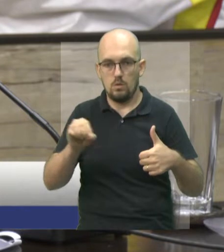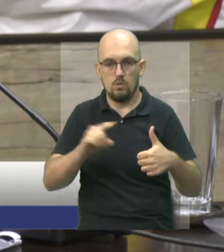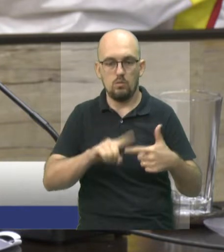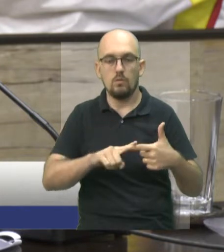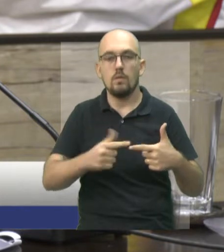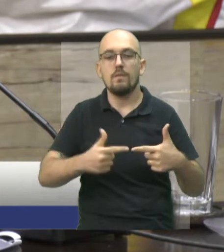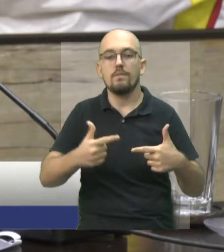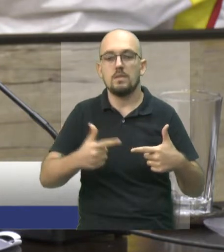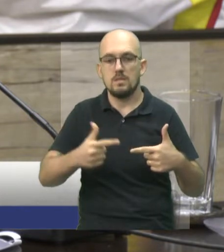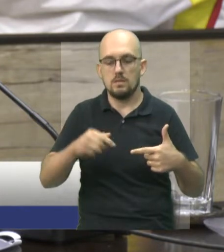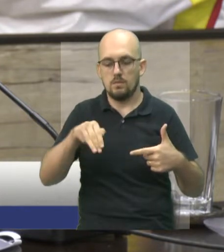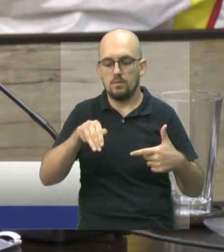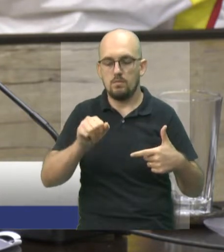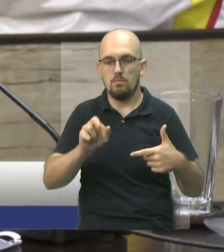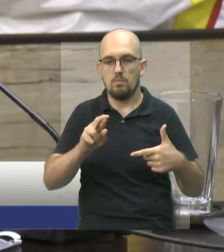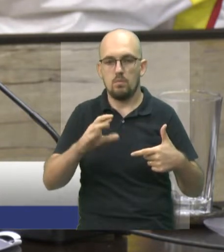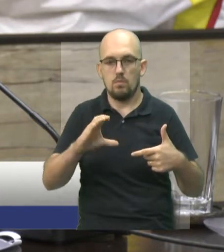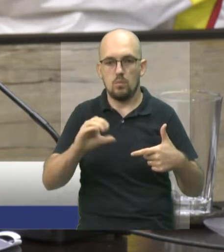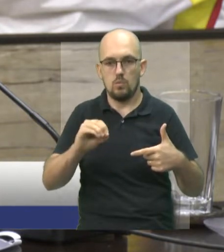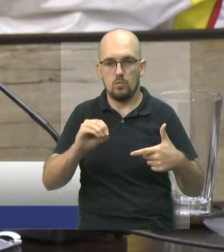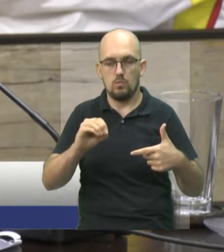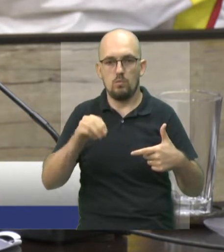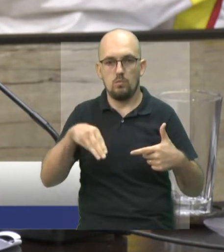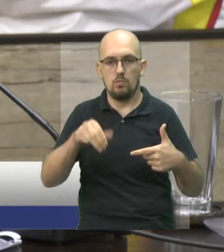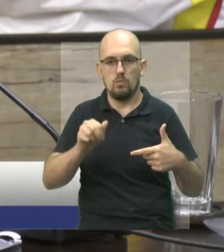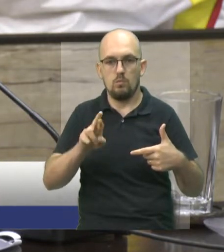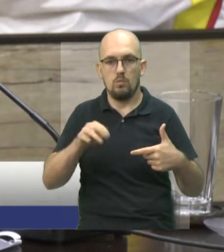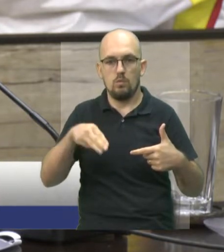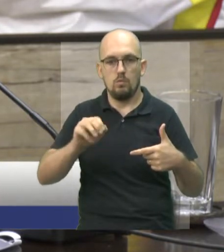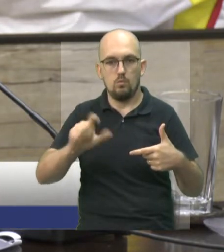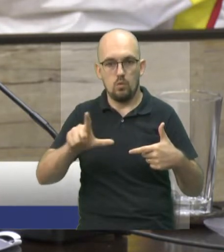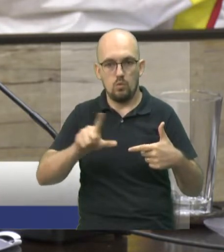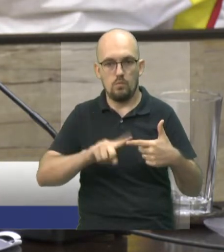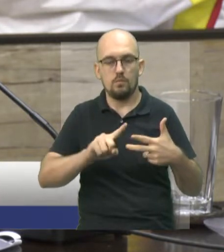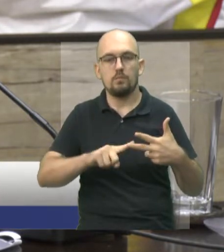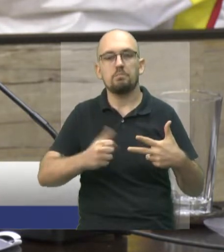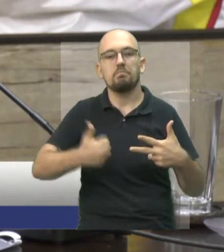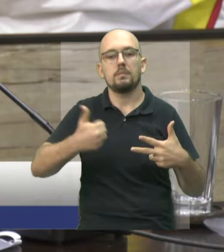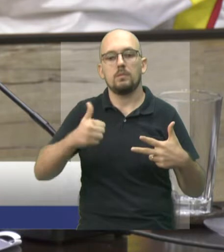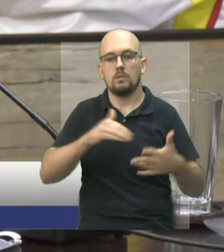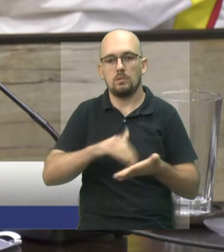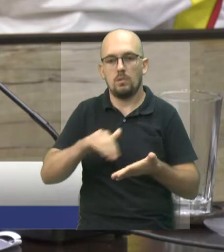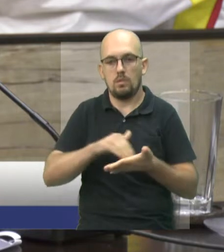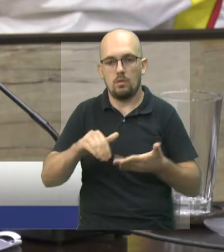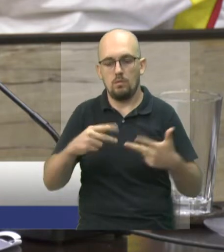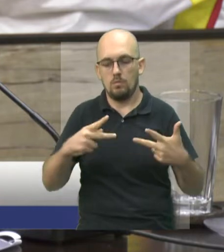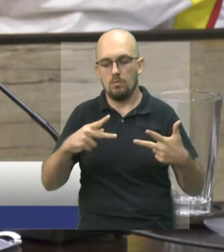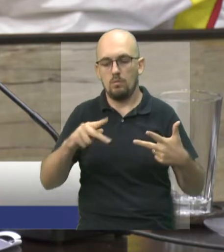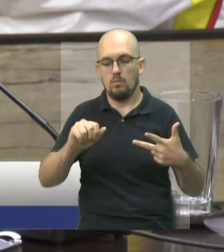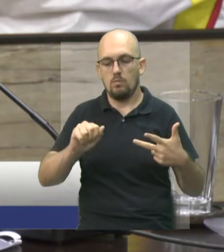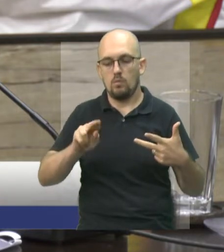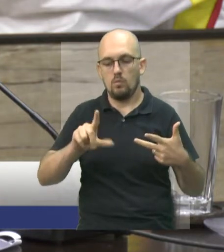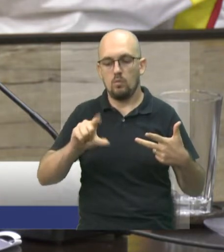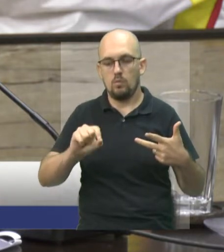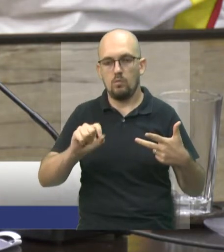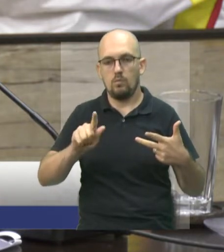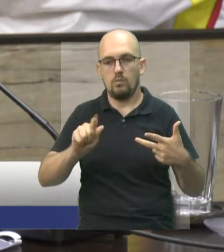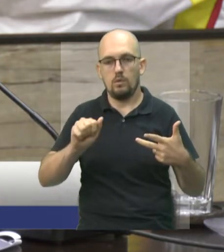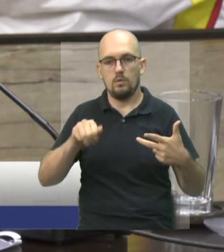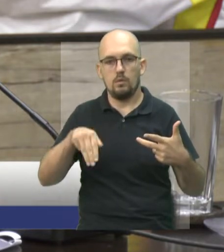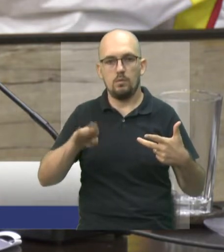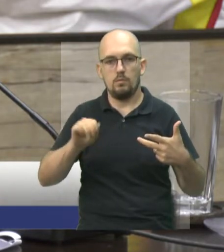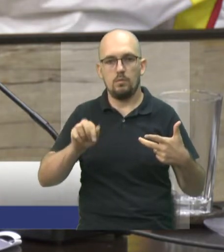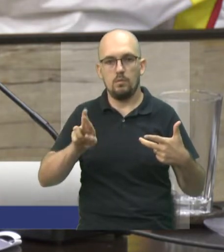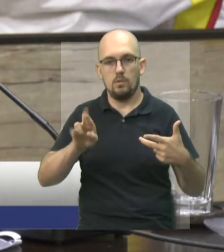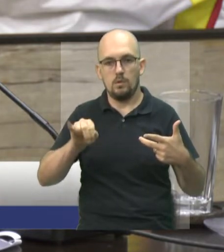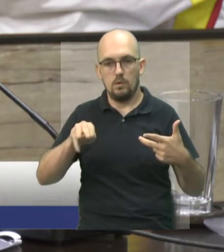Vice-presidente, Marco Benedito Marmol. Primeiro secretário, Paulo César Gambarini.